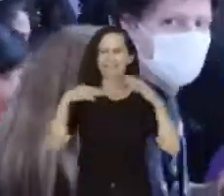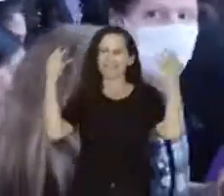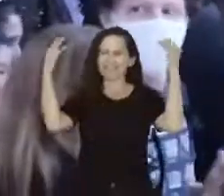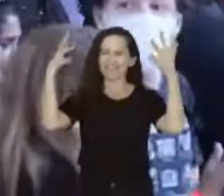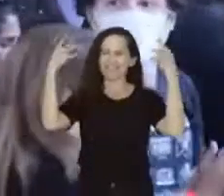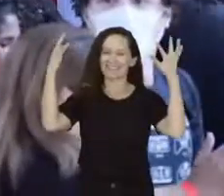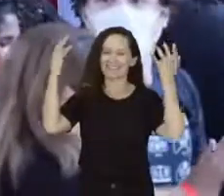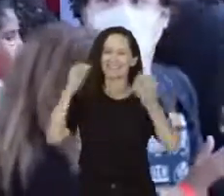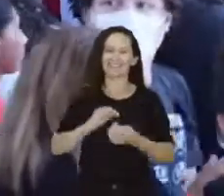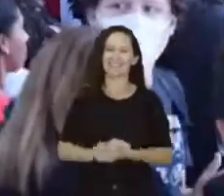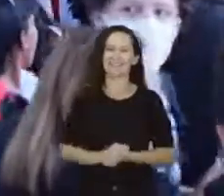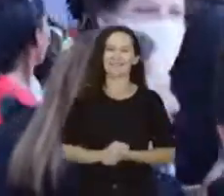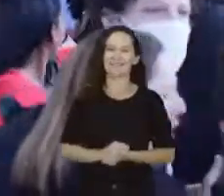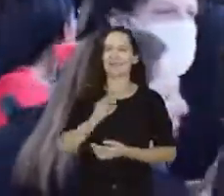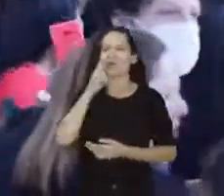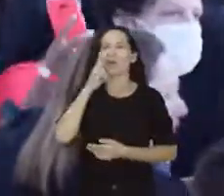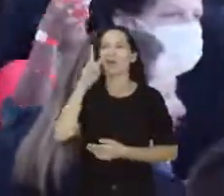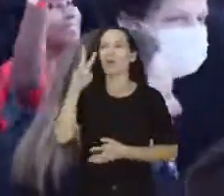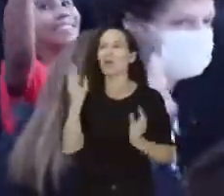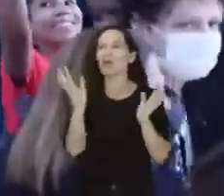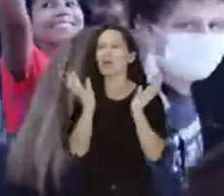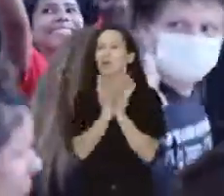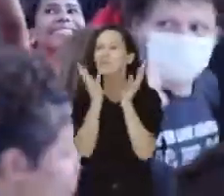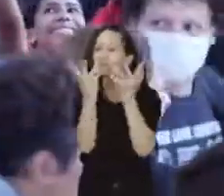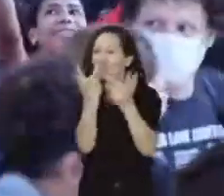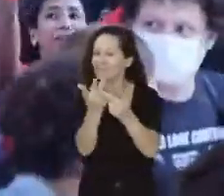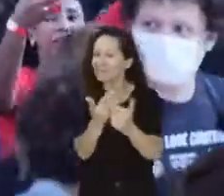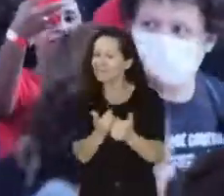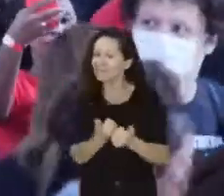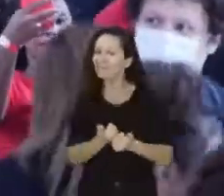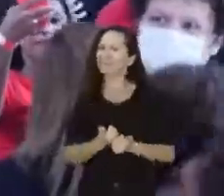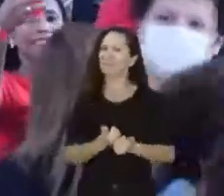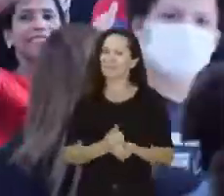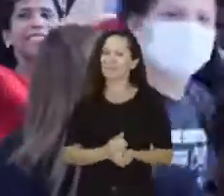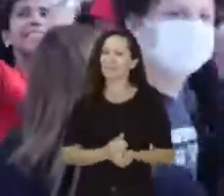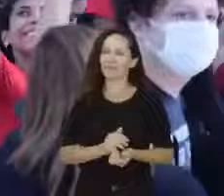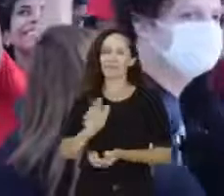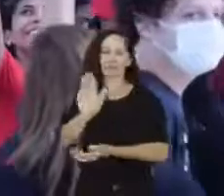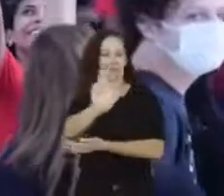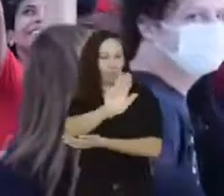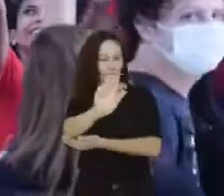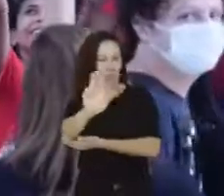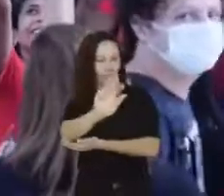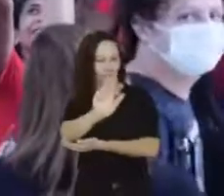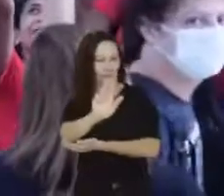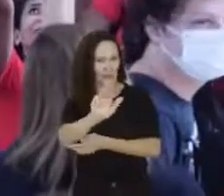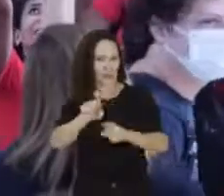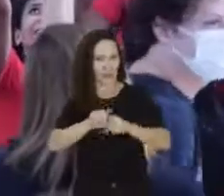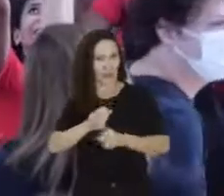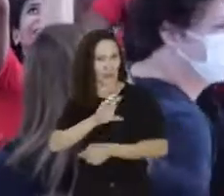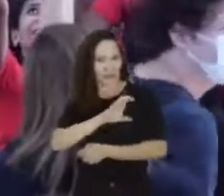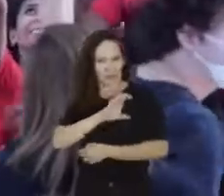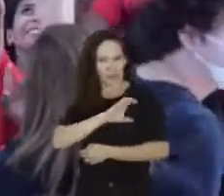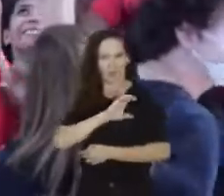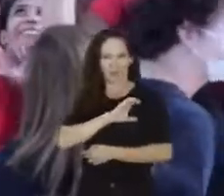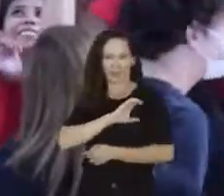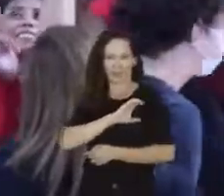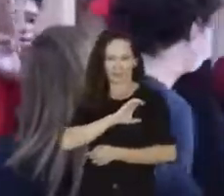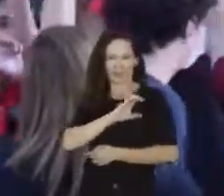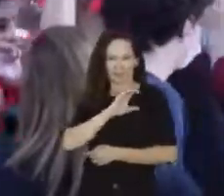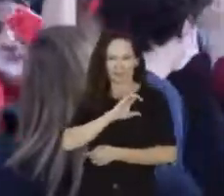Olha que time maravilhoso! O Lula falou do Corinthians, né? Fazer uma metáfora aqui e